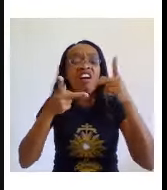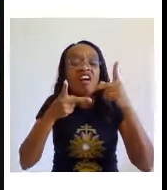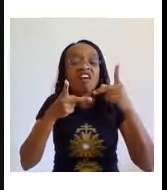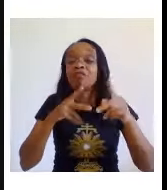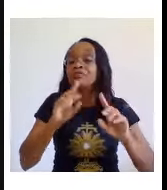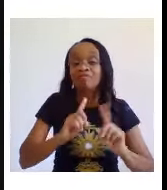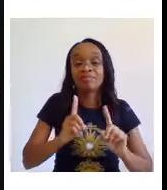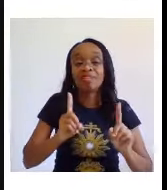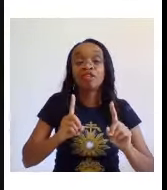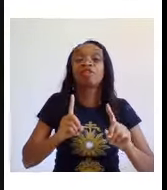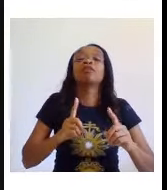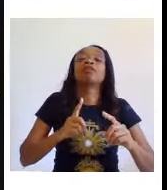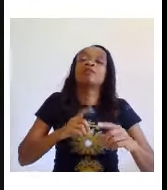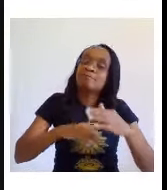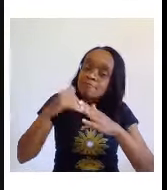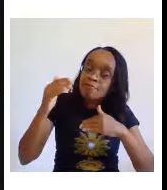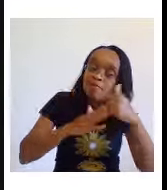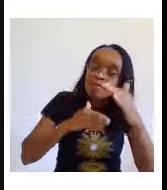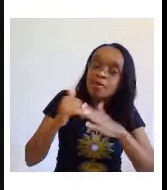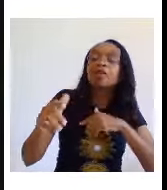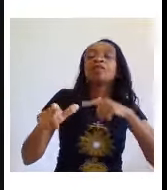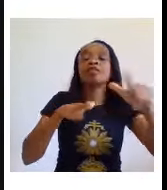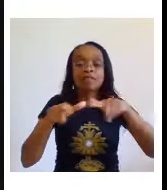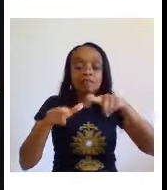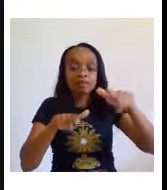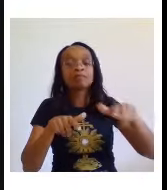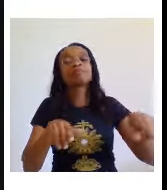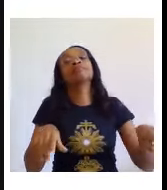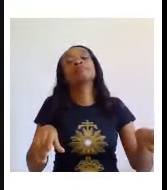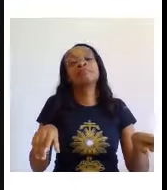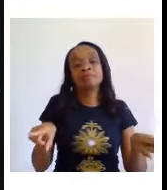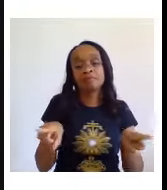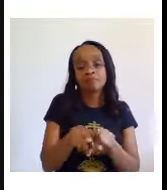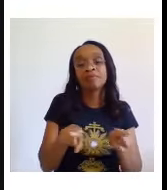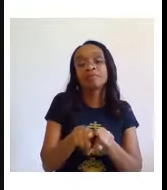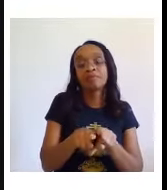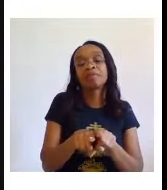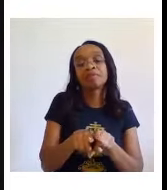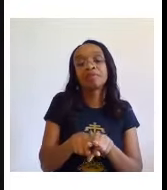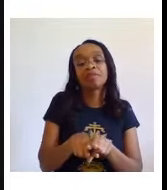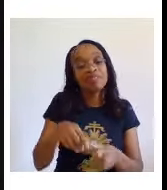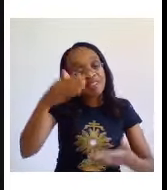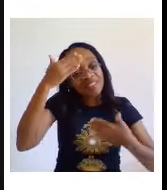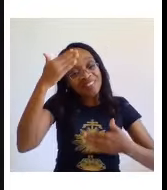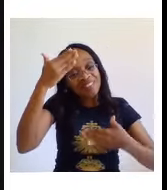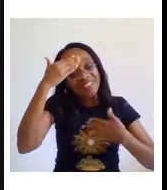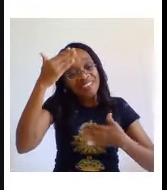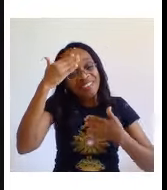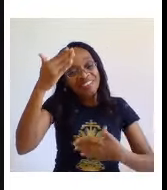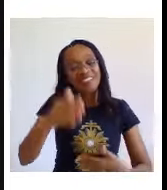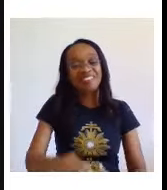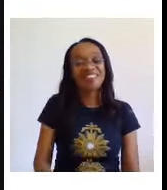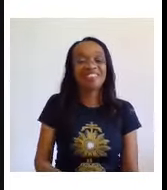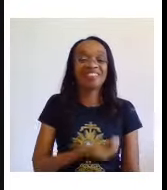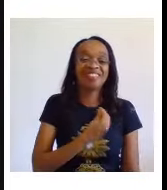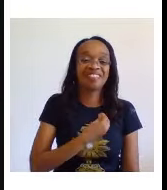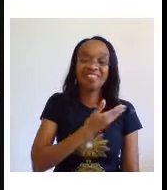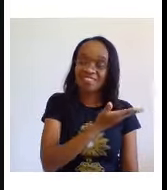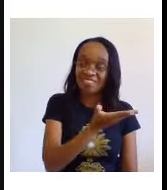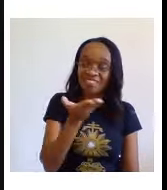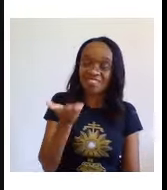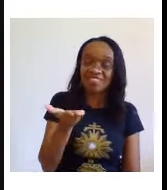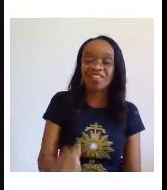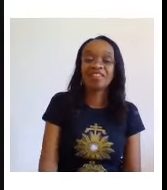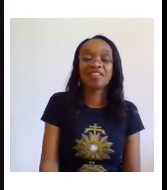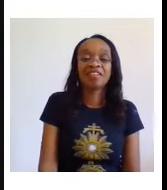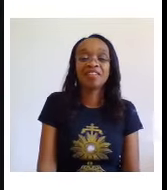agir. É hora de agir. O Papa falou lá e muita gente fala, né? Então, obrigada pela presença de vocês. E agora a